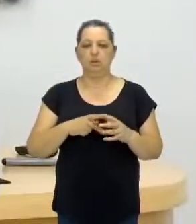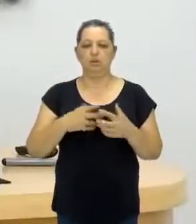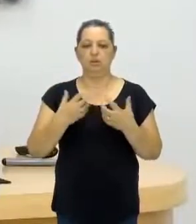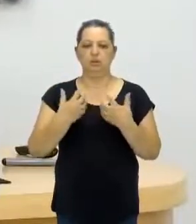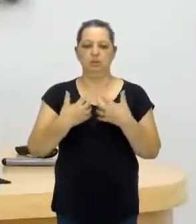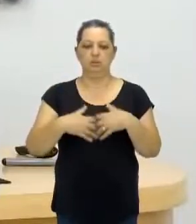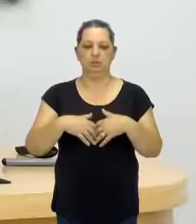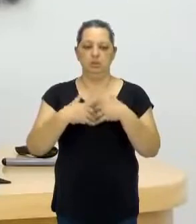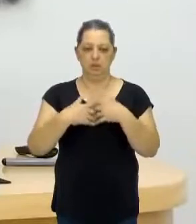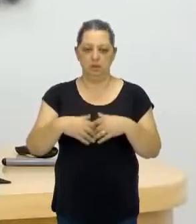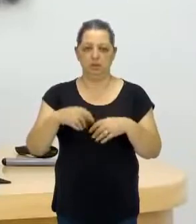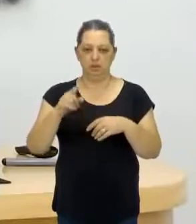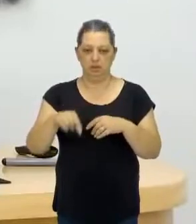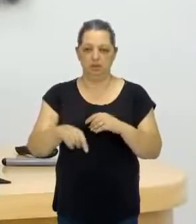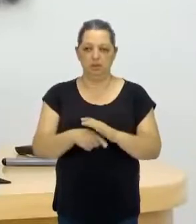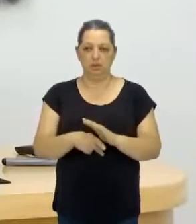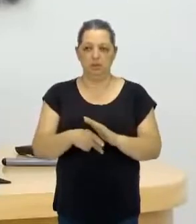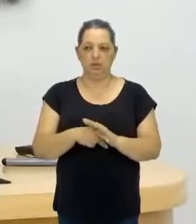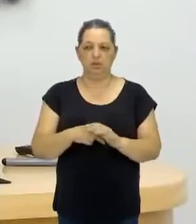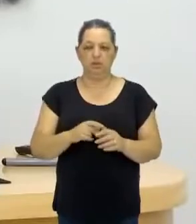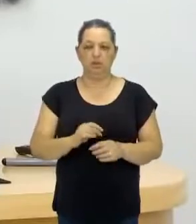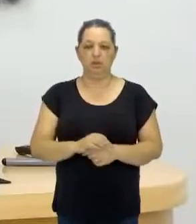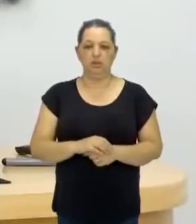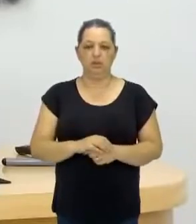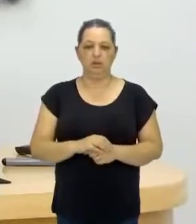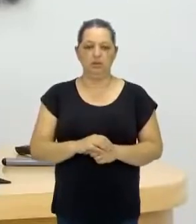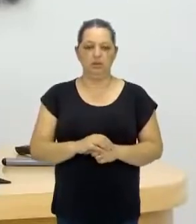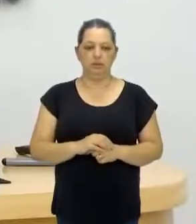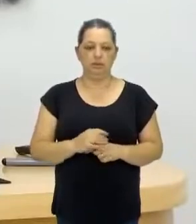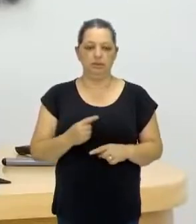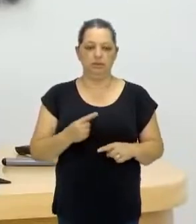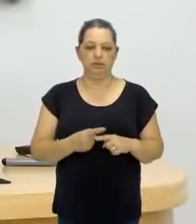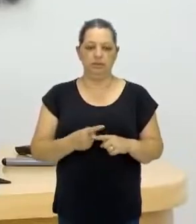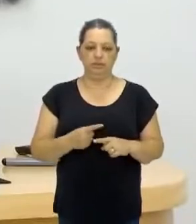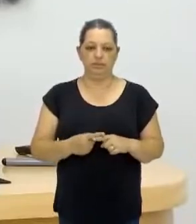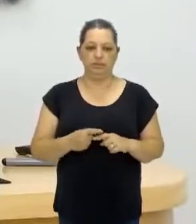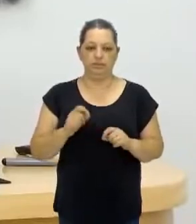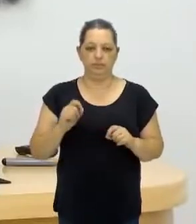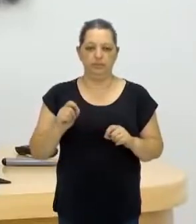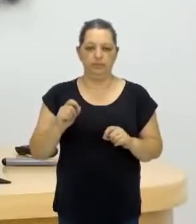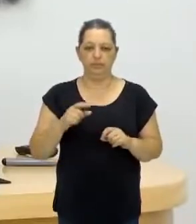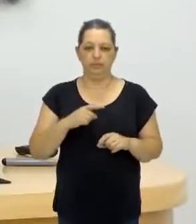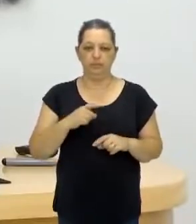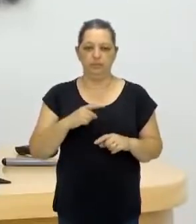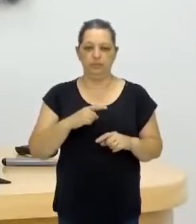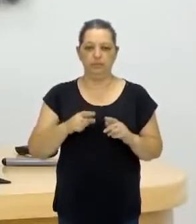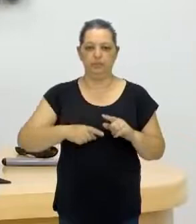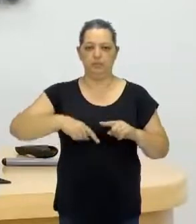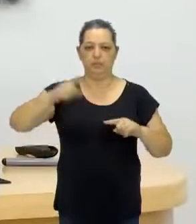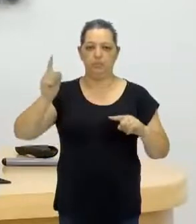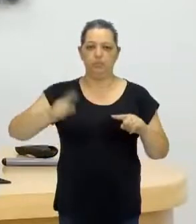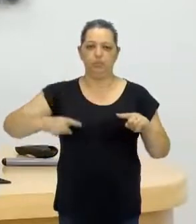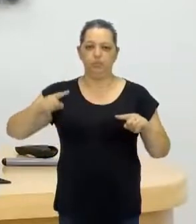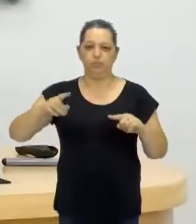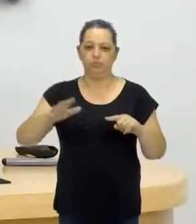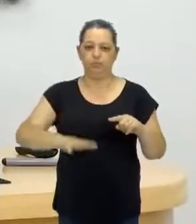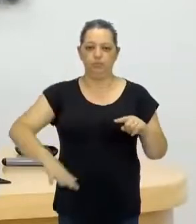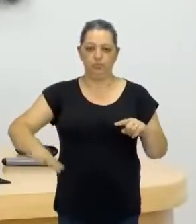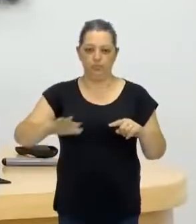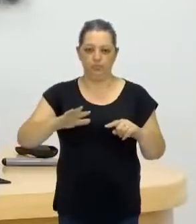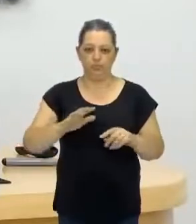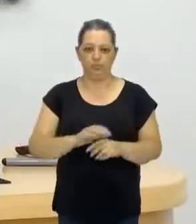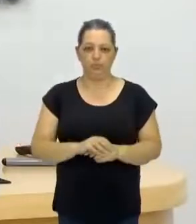mecânicas. A professora Tatiana falou aqui com a gente. É isso aí, pessoal. Tá certinho. Se o som se propaga no espaço, por que não